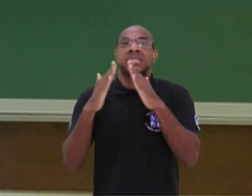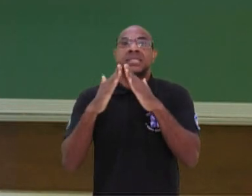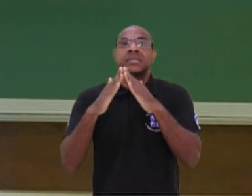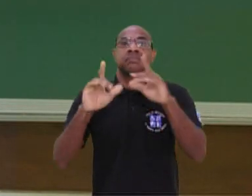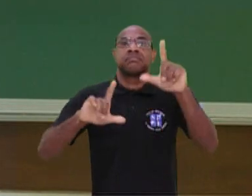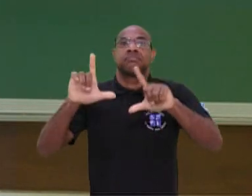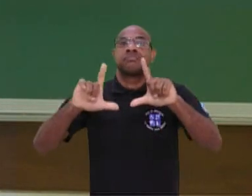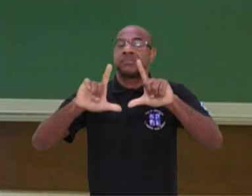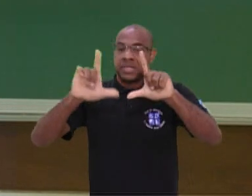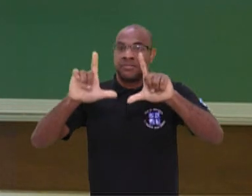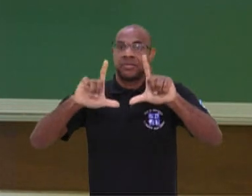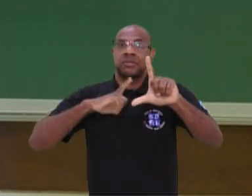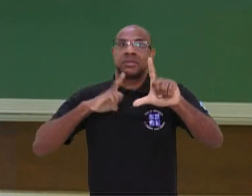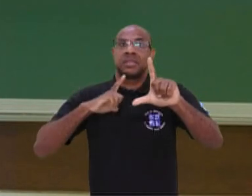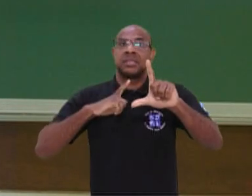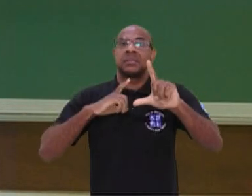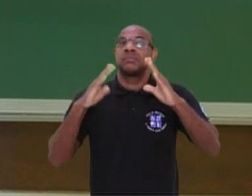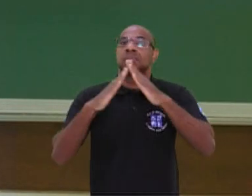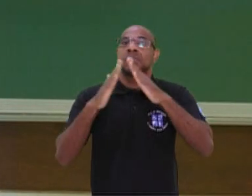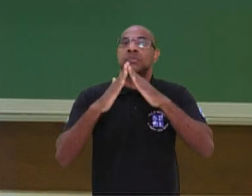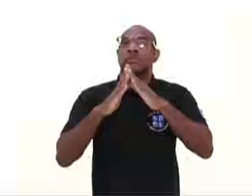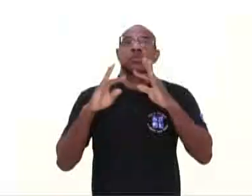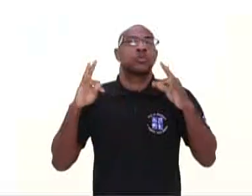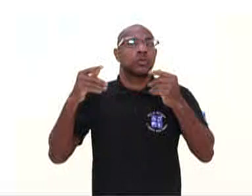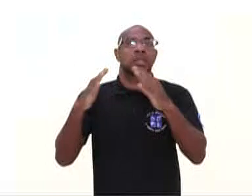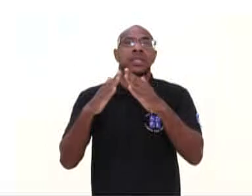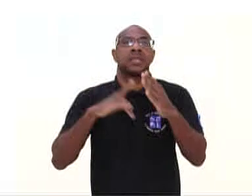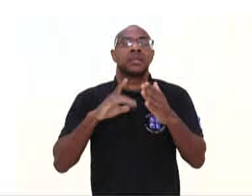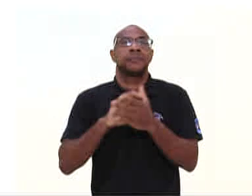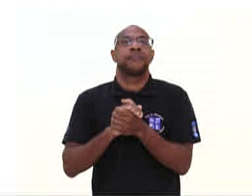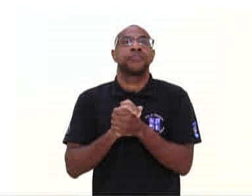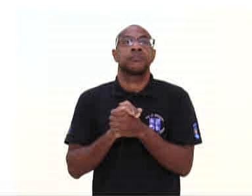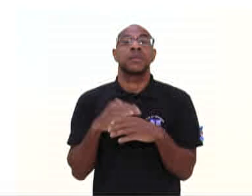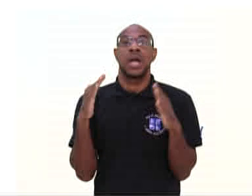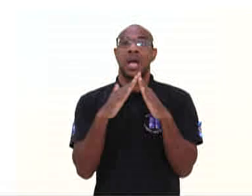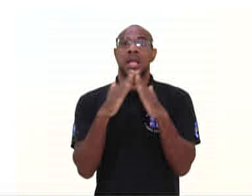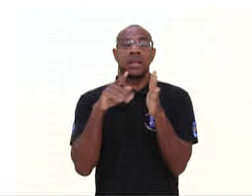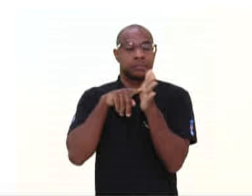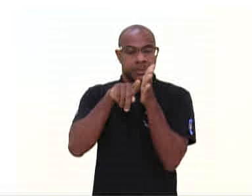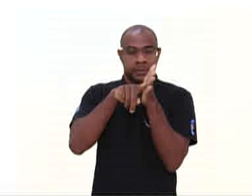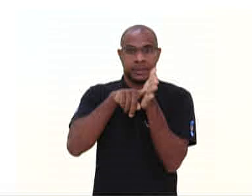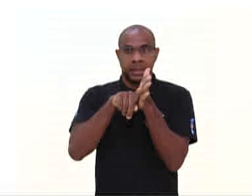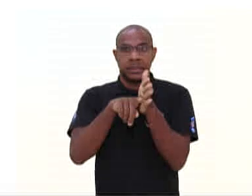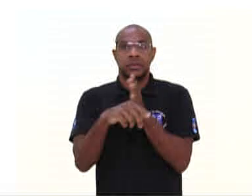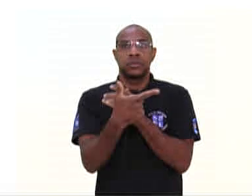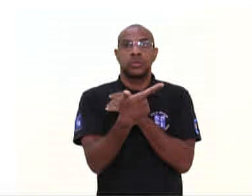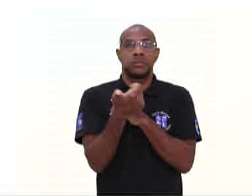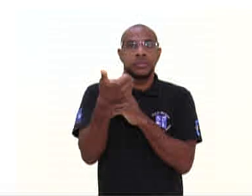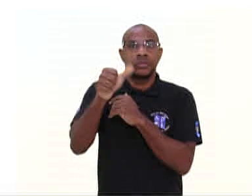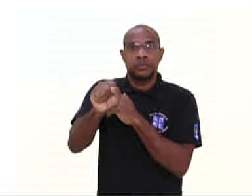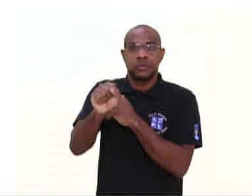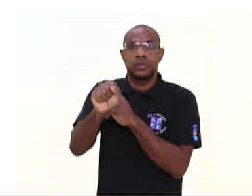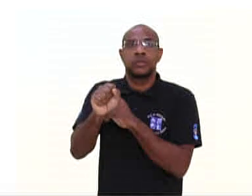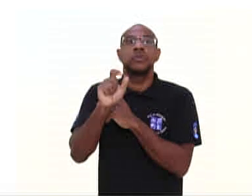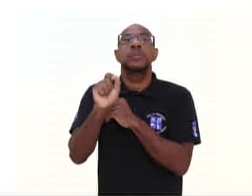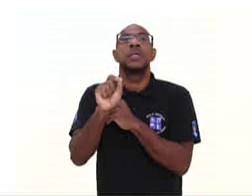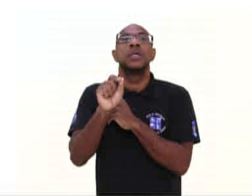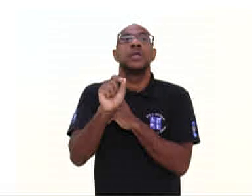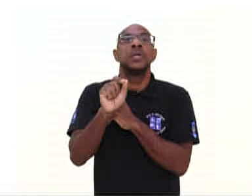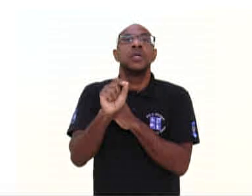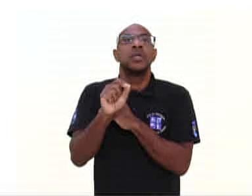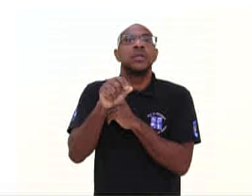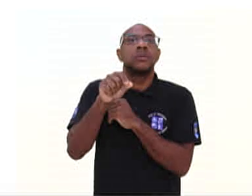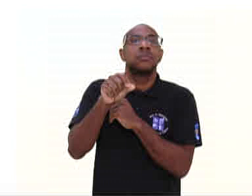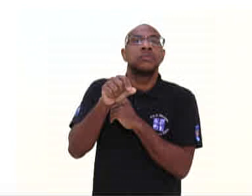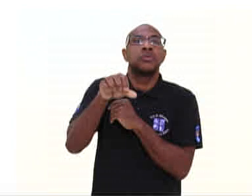sofreu pequena retração. De todos os domicílios pesquisados em 2018, em